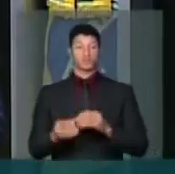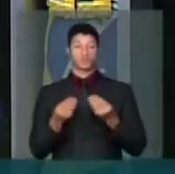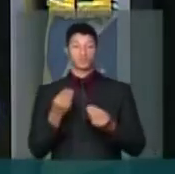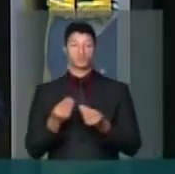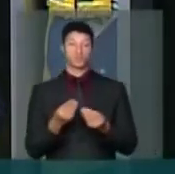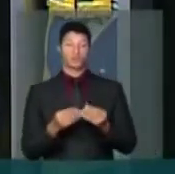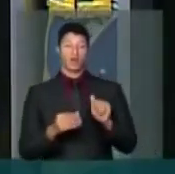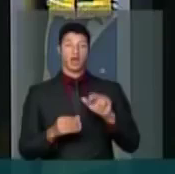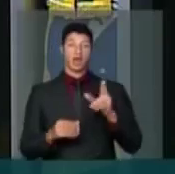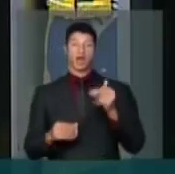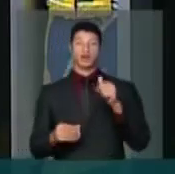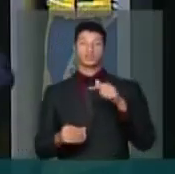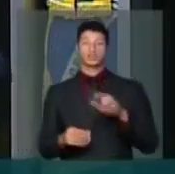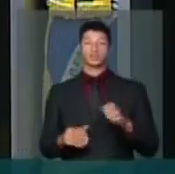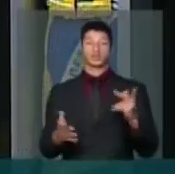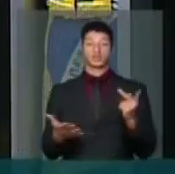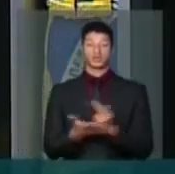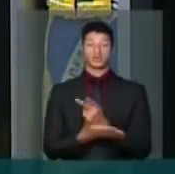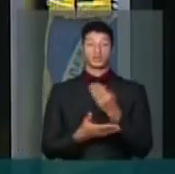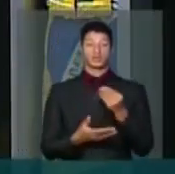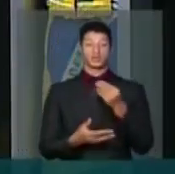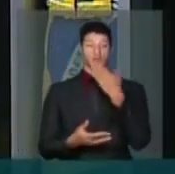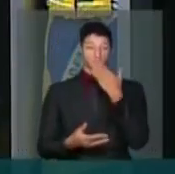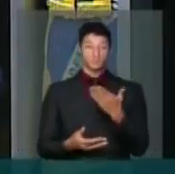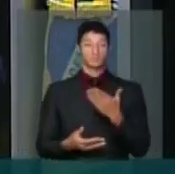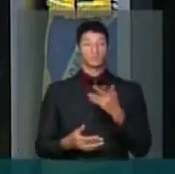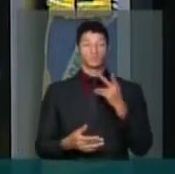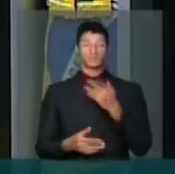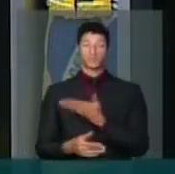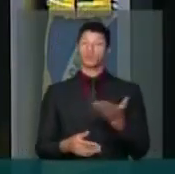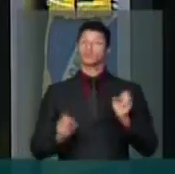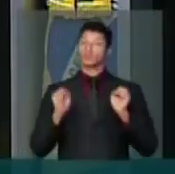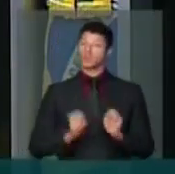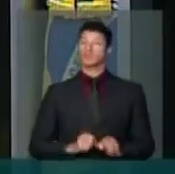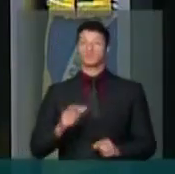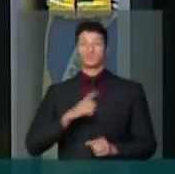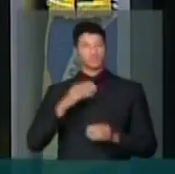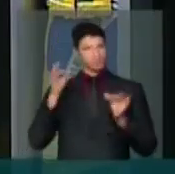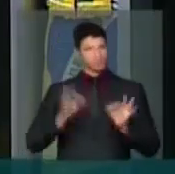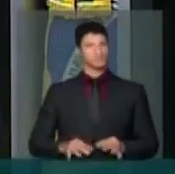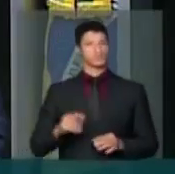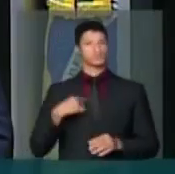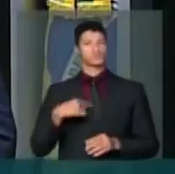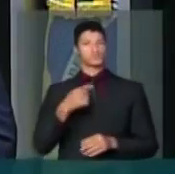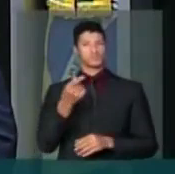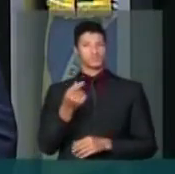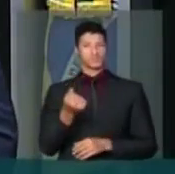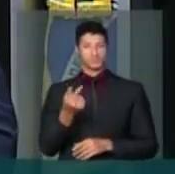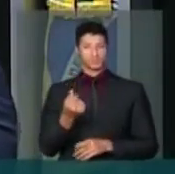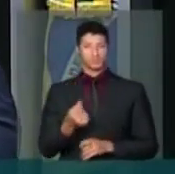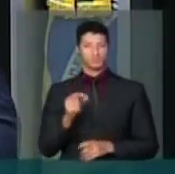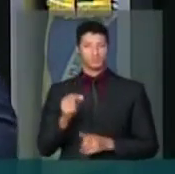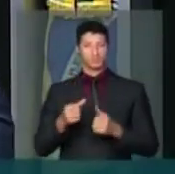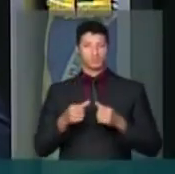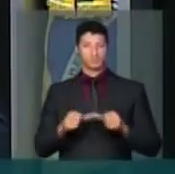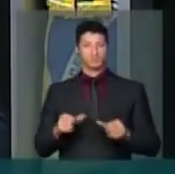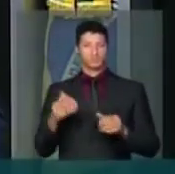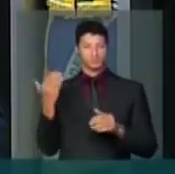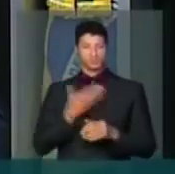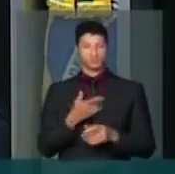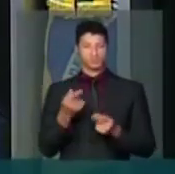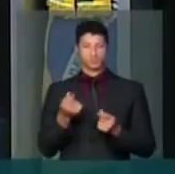os achaques acontecem, de que forma, para que nós possamos tomar providência e o dinheiro que está